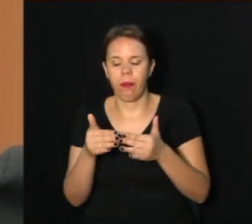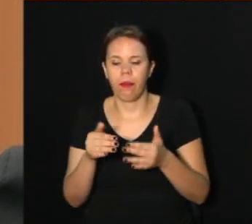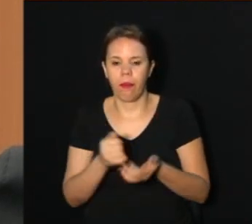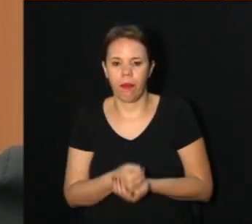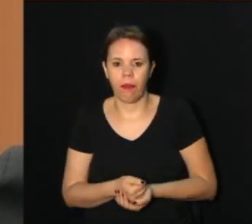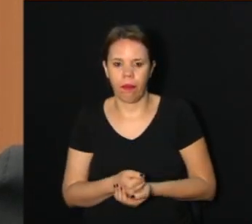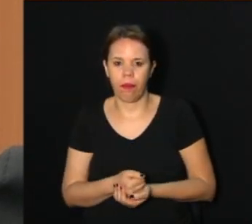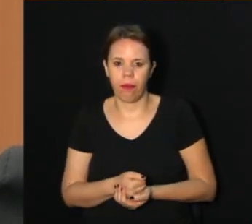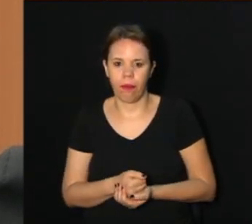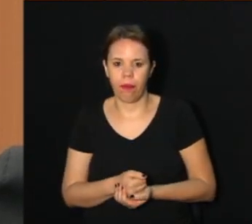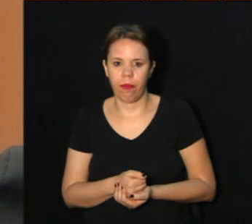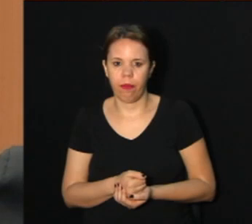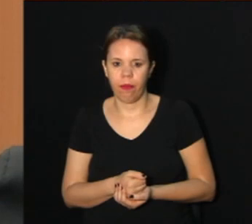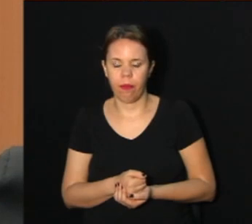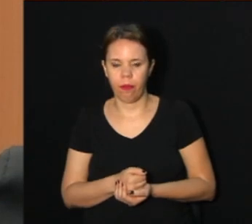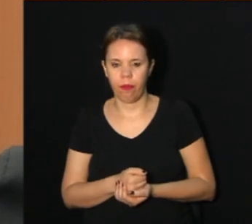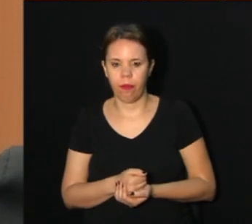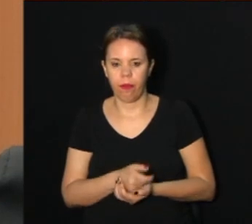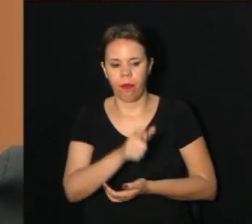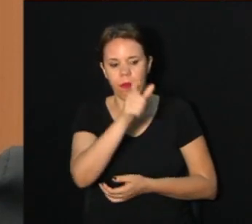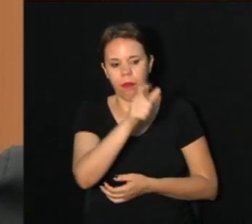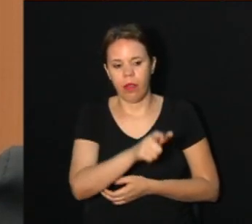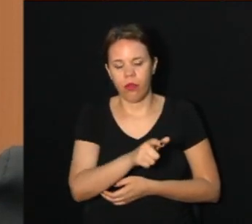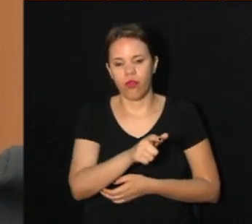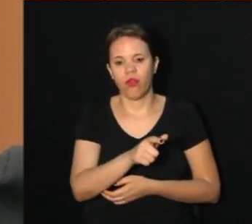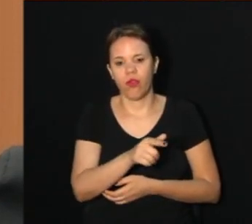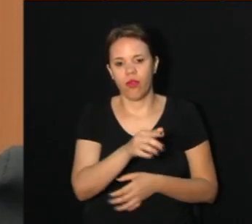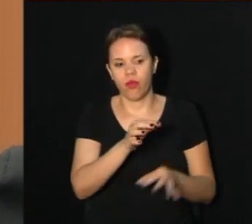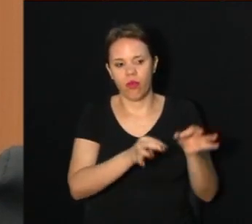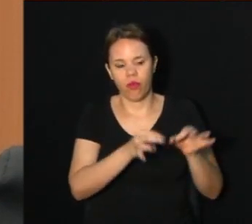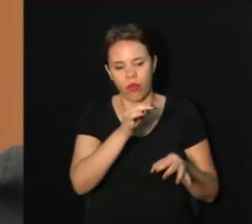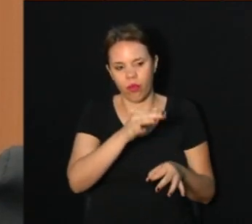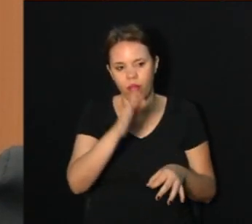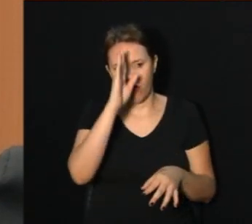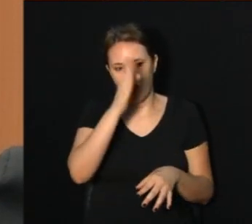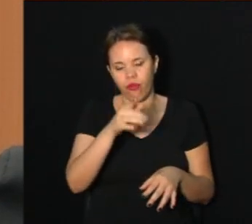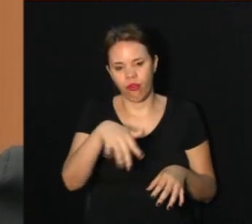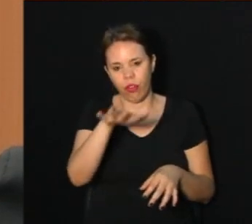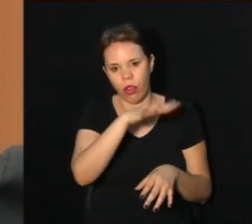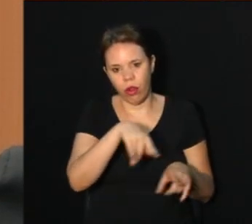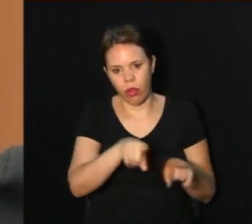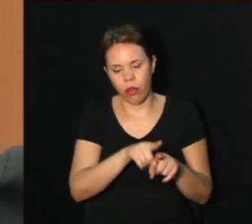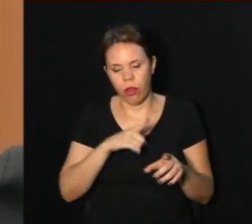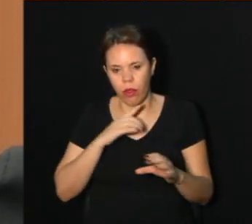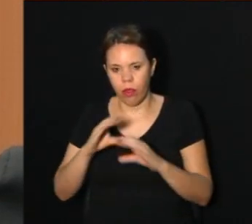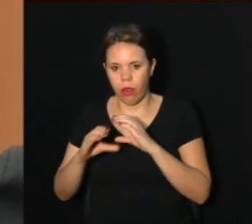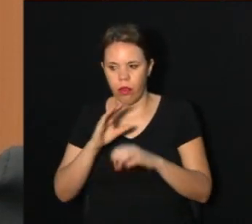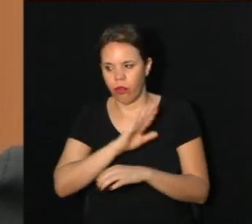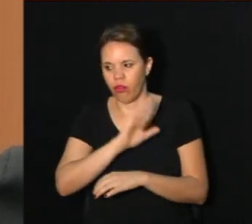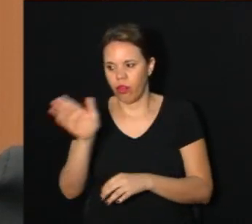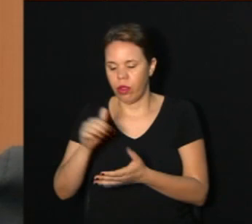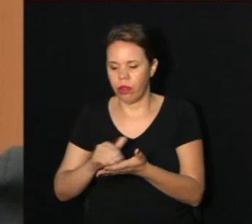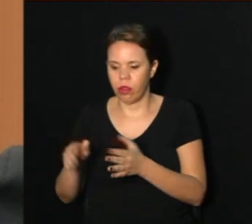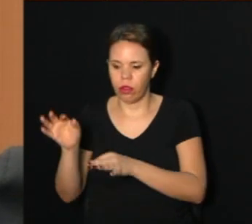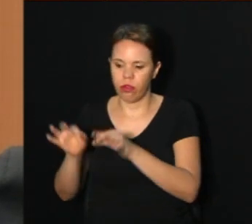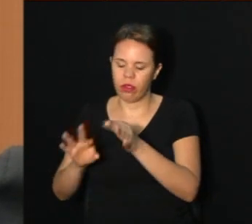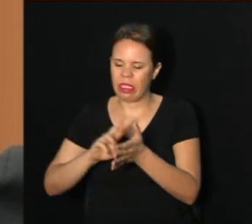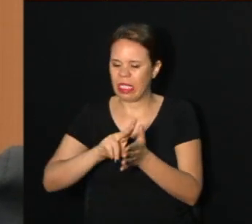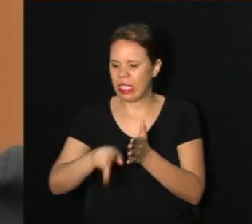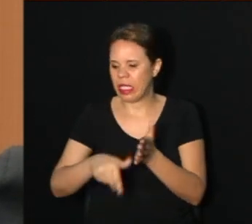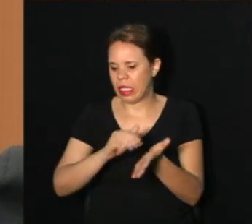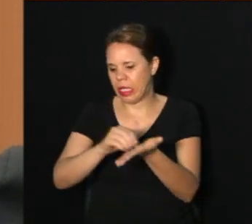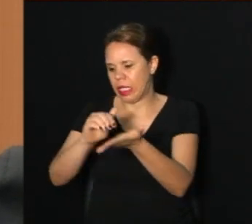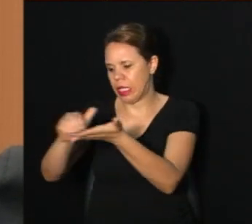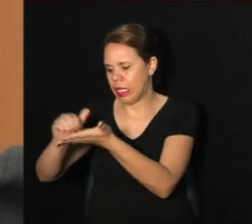por meio da figura do Procurador-Geral, que terá interlocução direta com o Secretário de Justiça e as demais